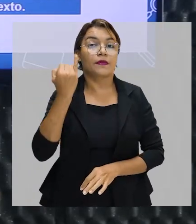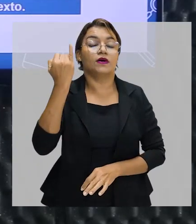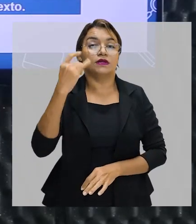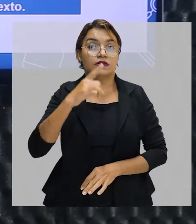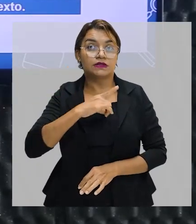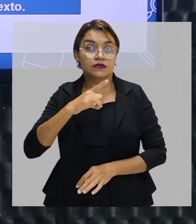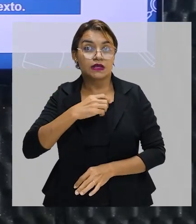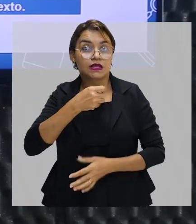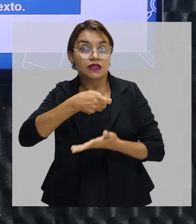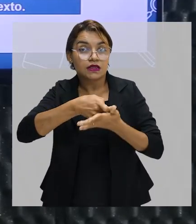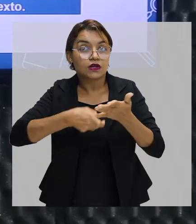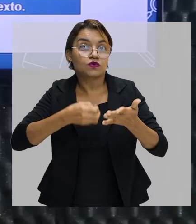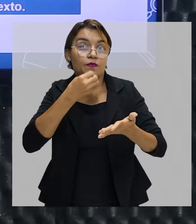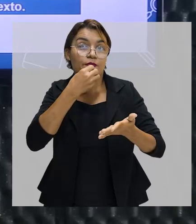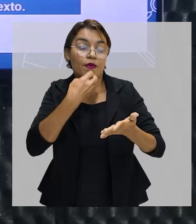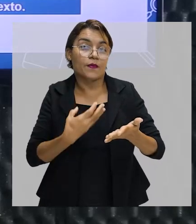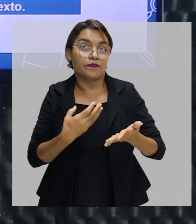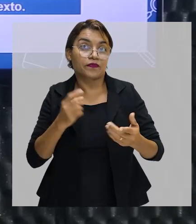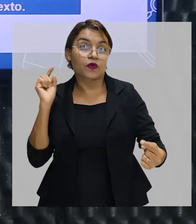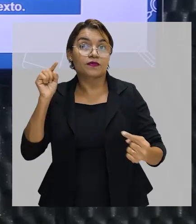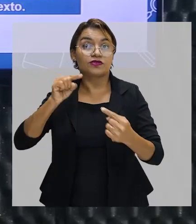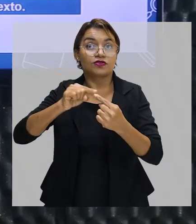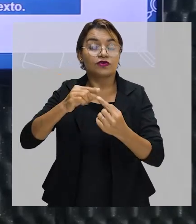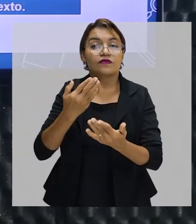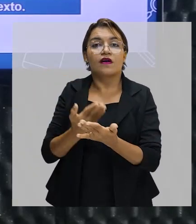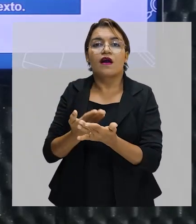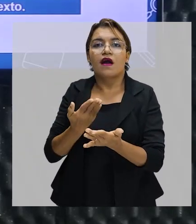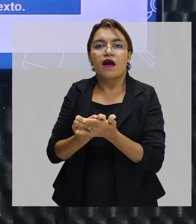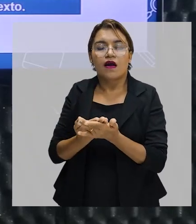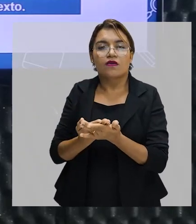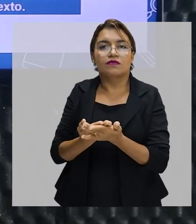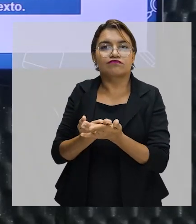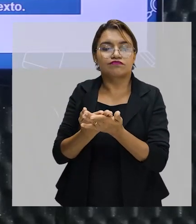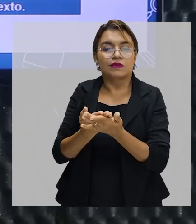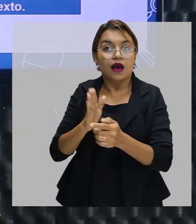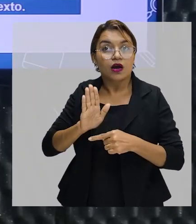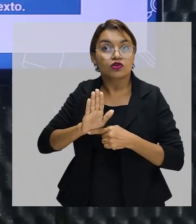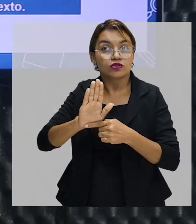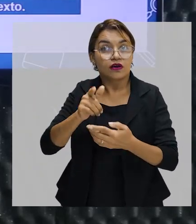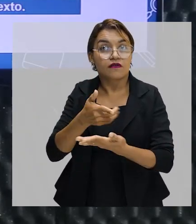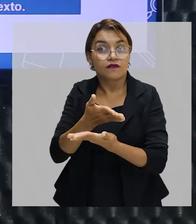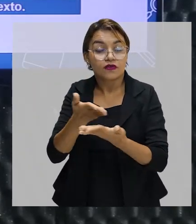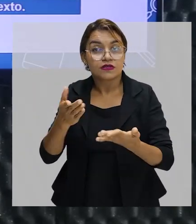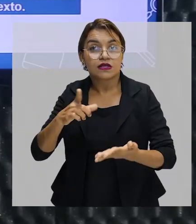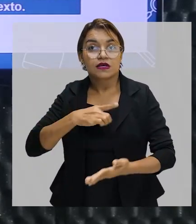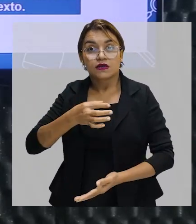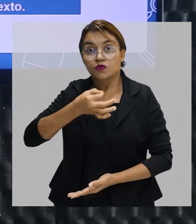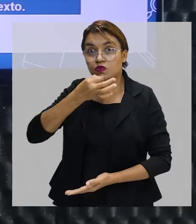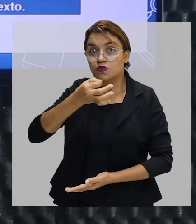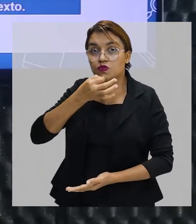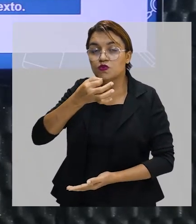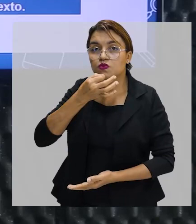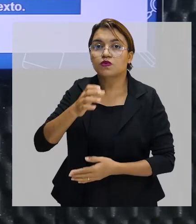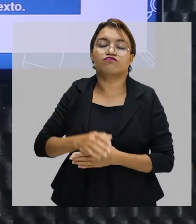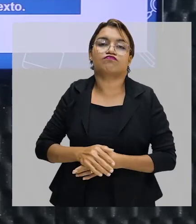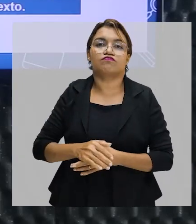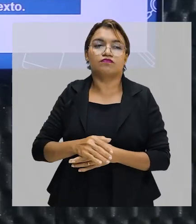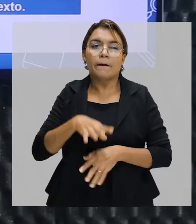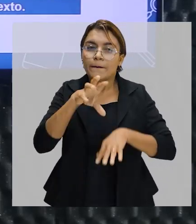um bom texto. O objetivo dessa aula é despertar em você a criticidade, a busca pelas